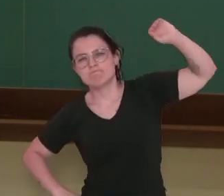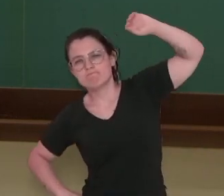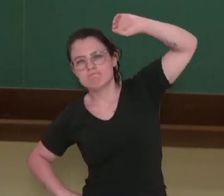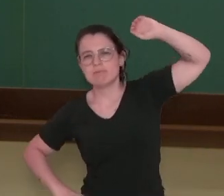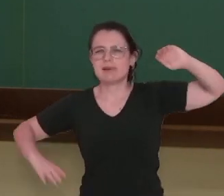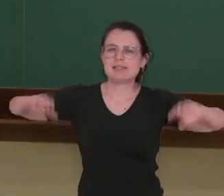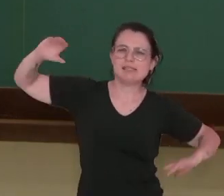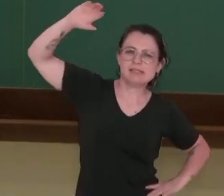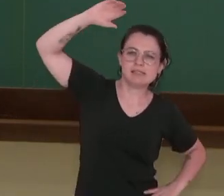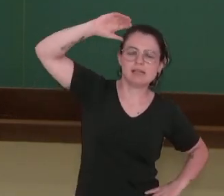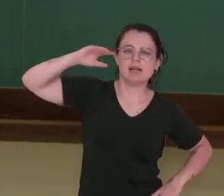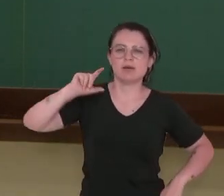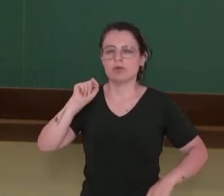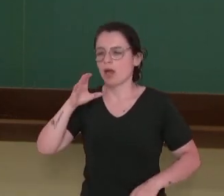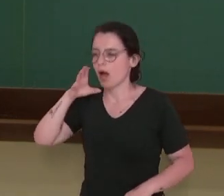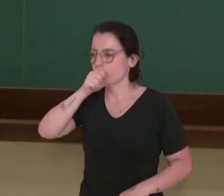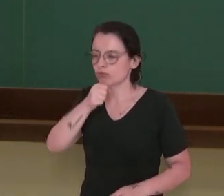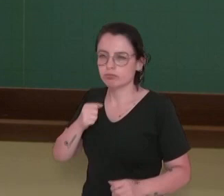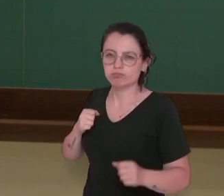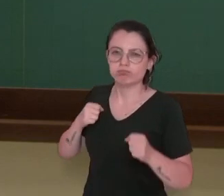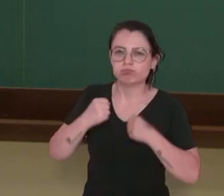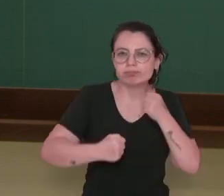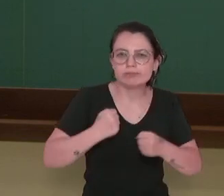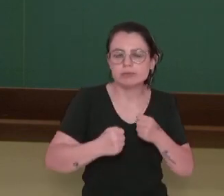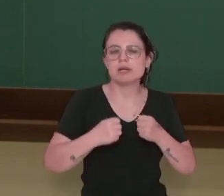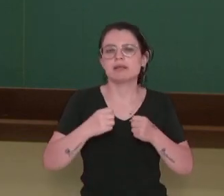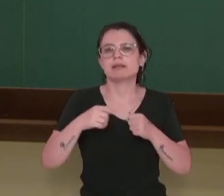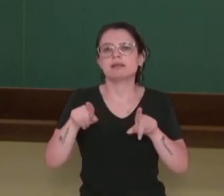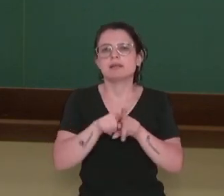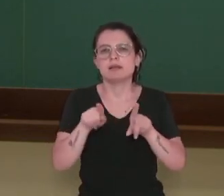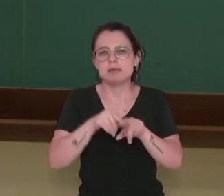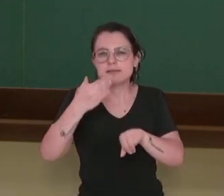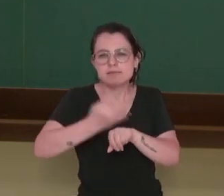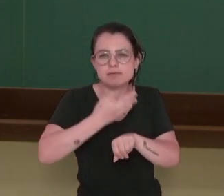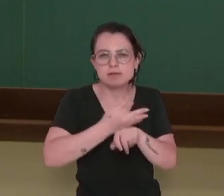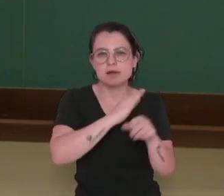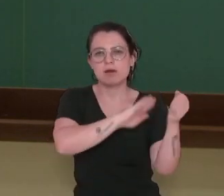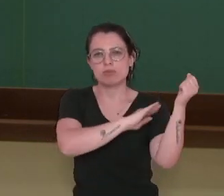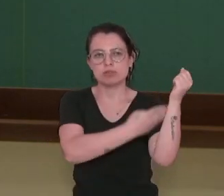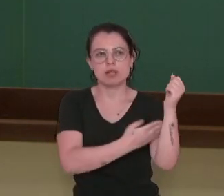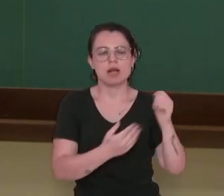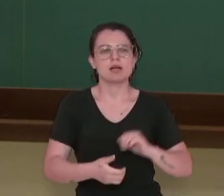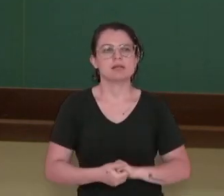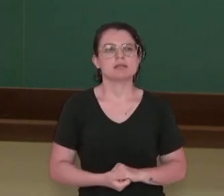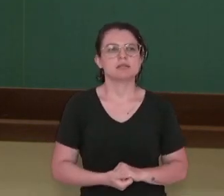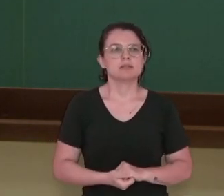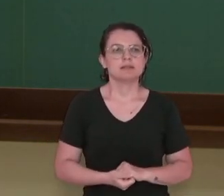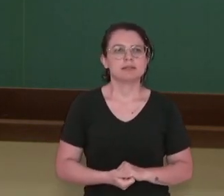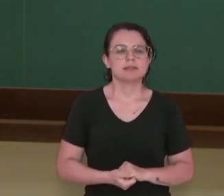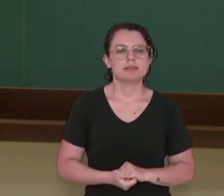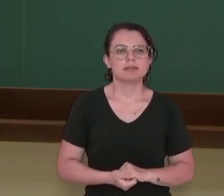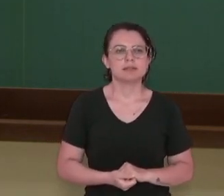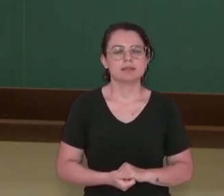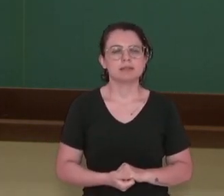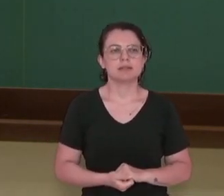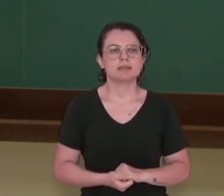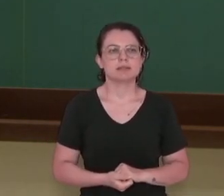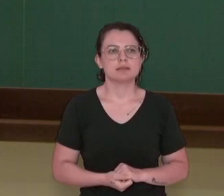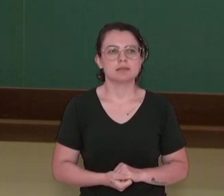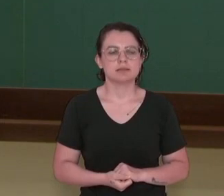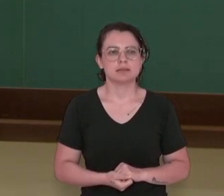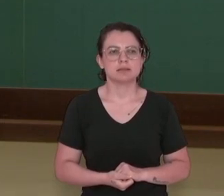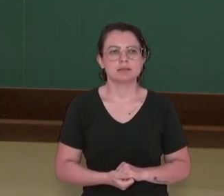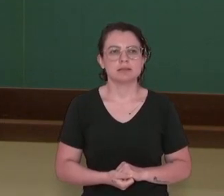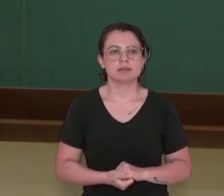força, a agilidade, resistência aeróbica, resistência muscular. E